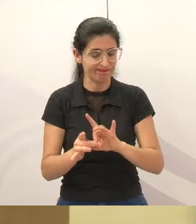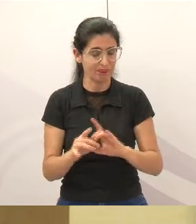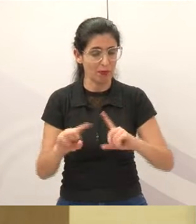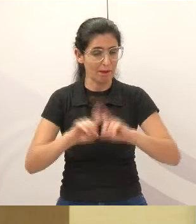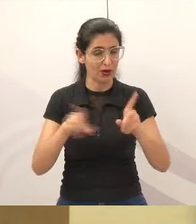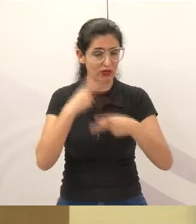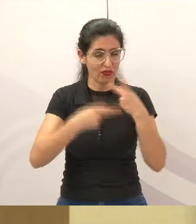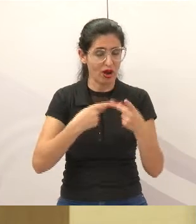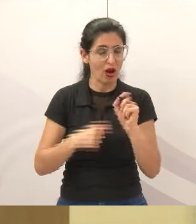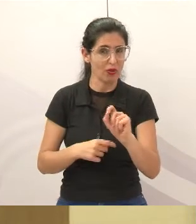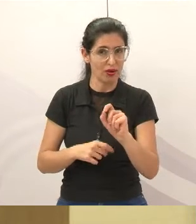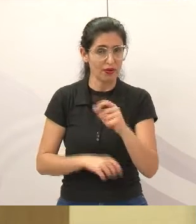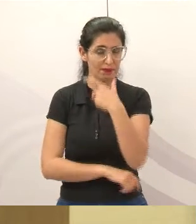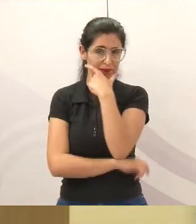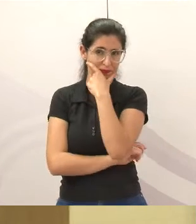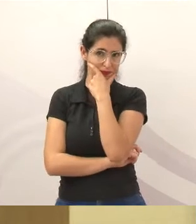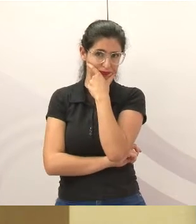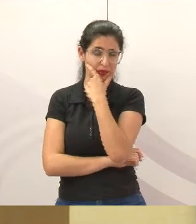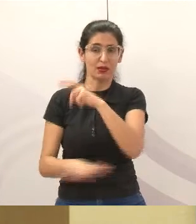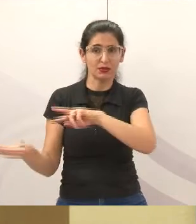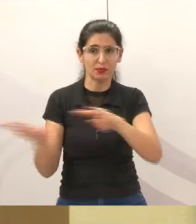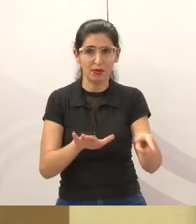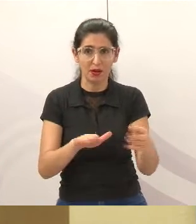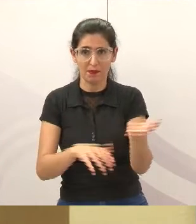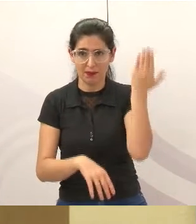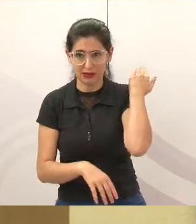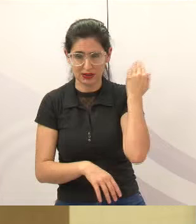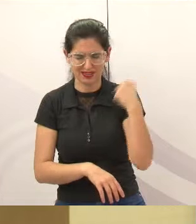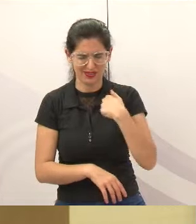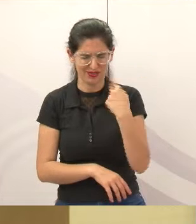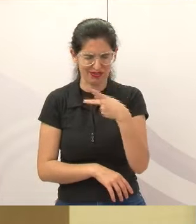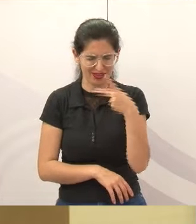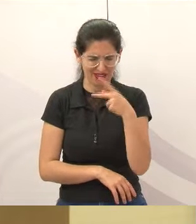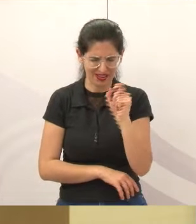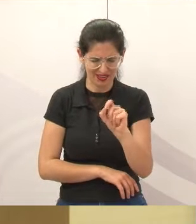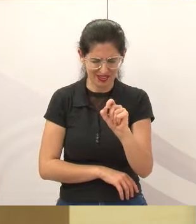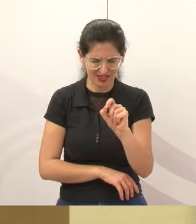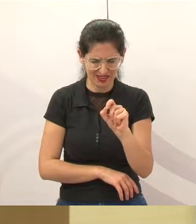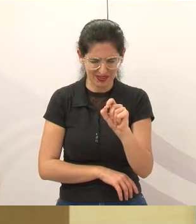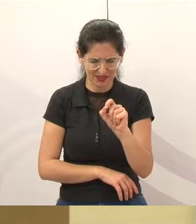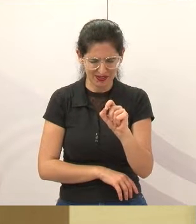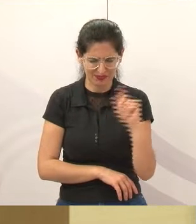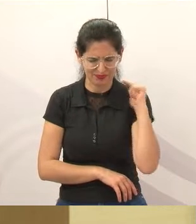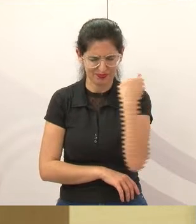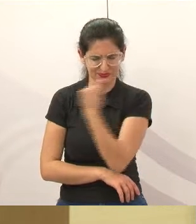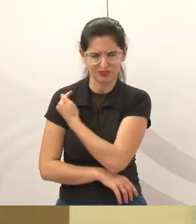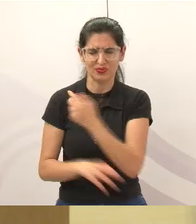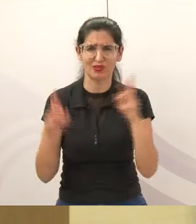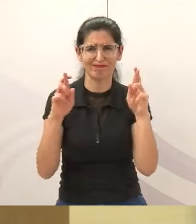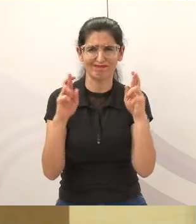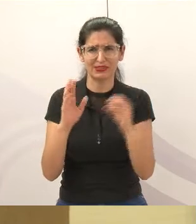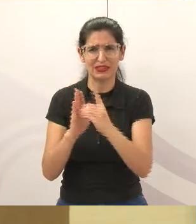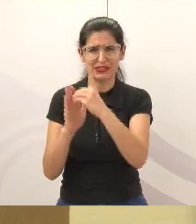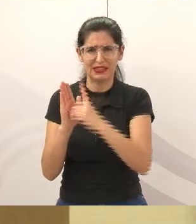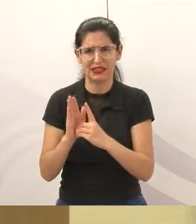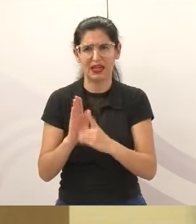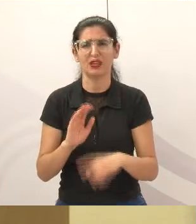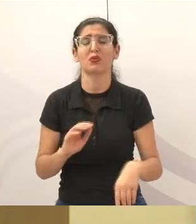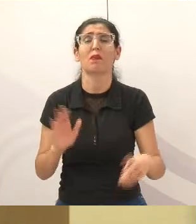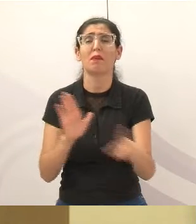isso? E na sessão passada, eu falei que a gente espera um decreto do